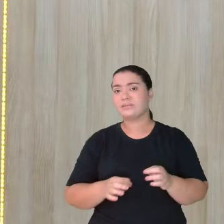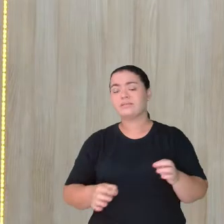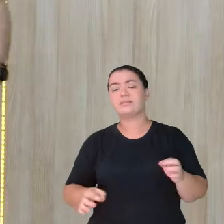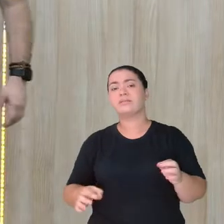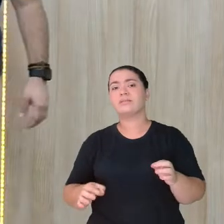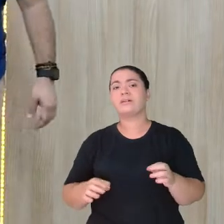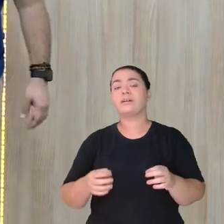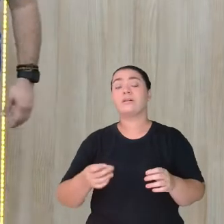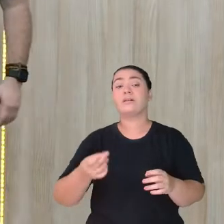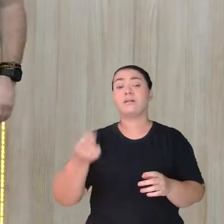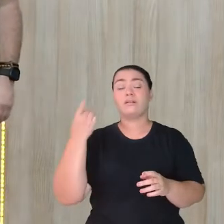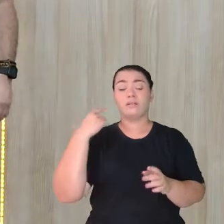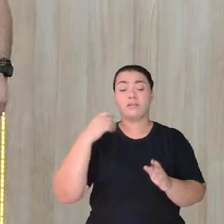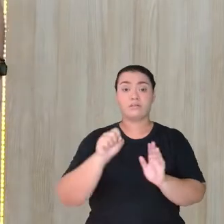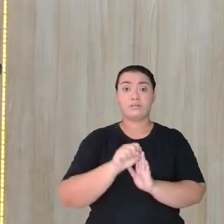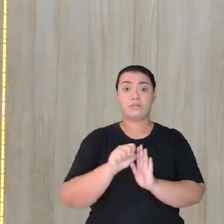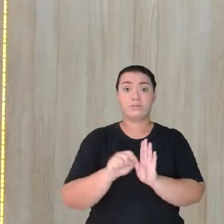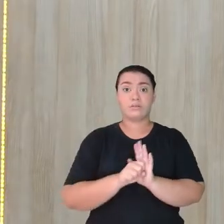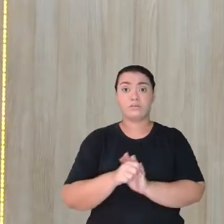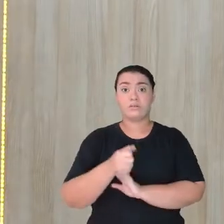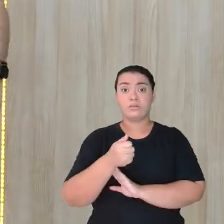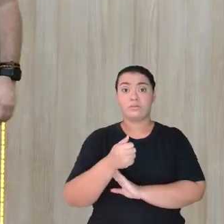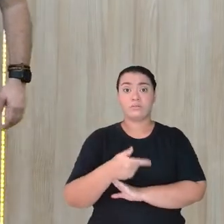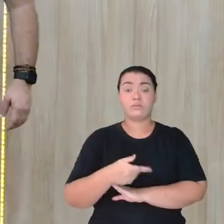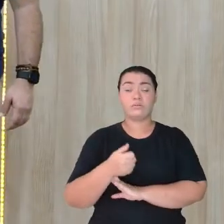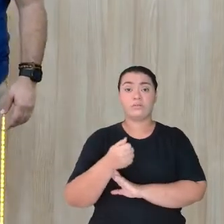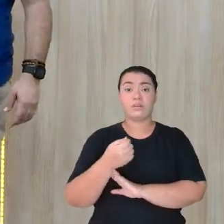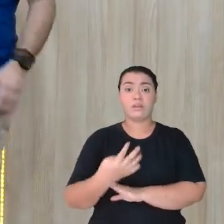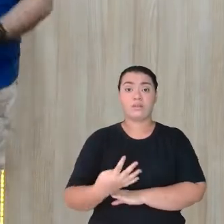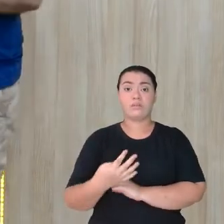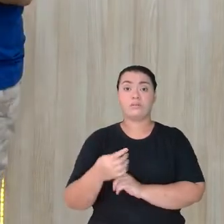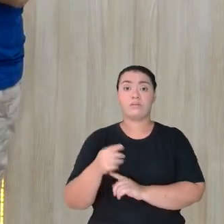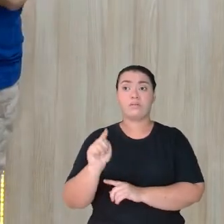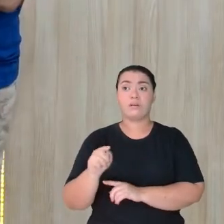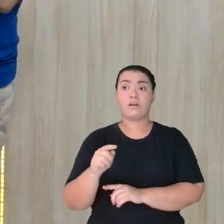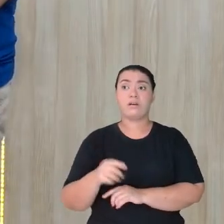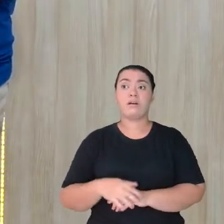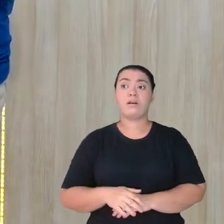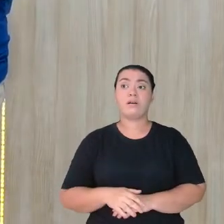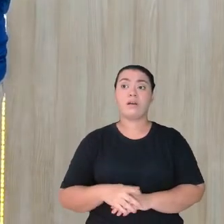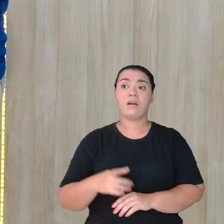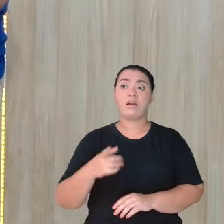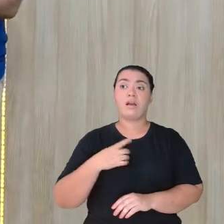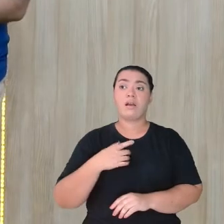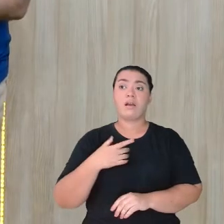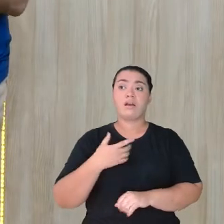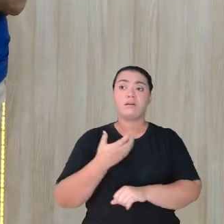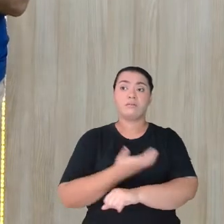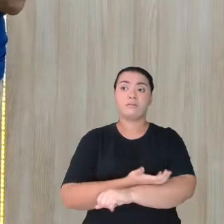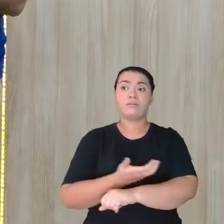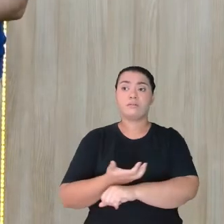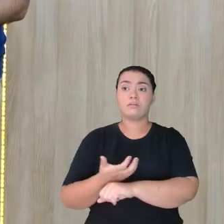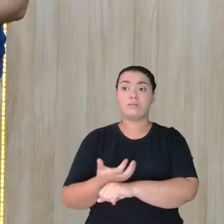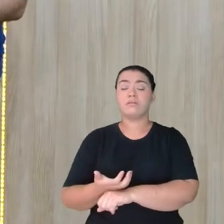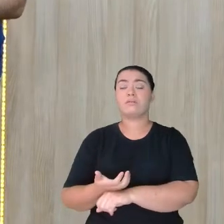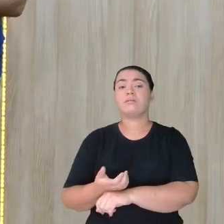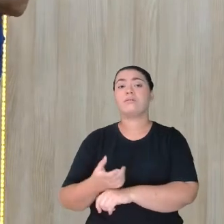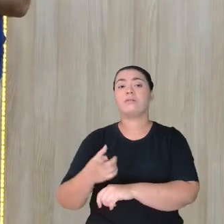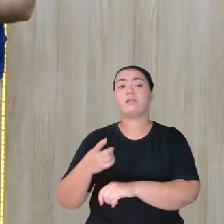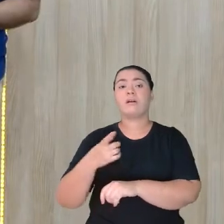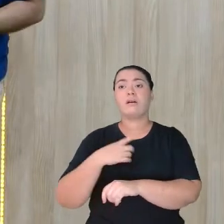Porque nos séculos 12 e 14 eles habitavam as planícies aí ao sul do Lago